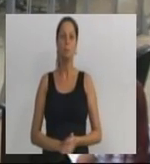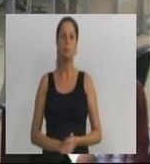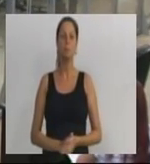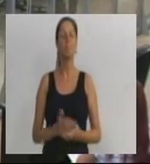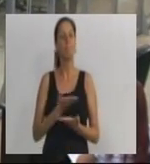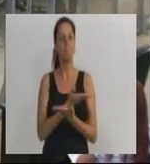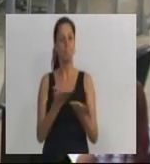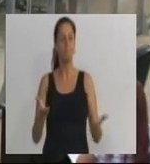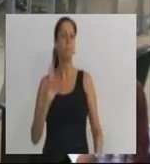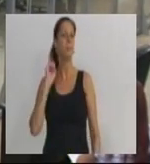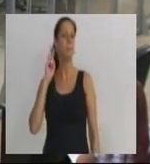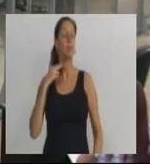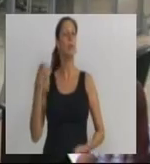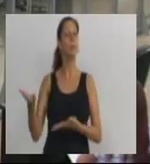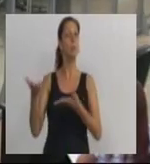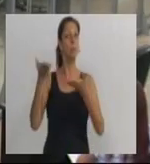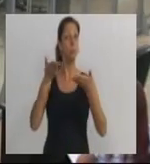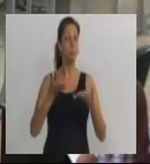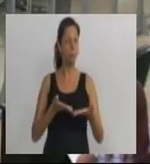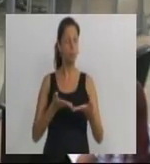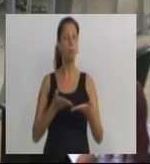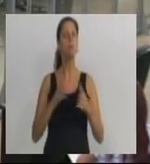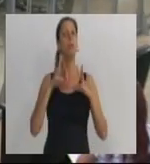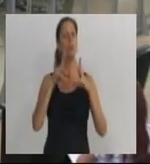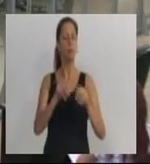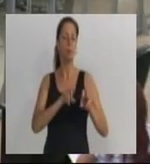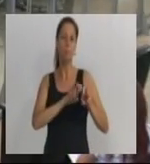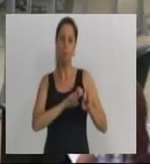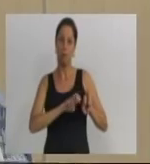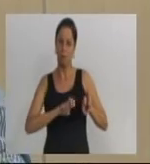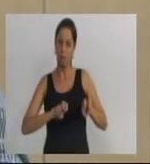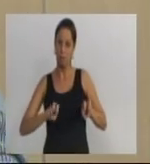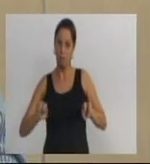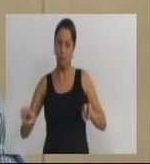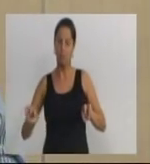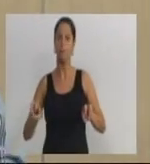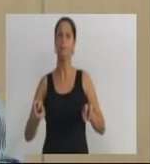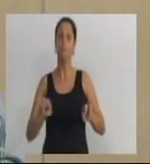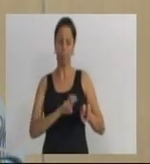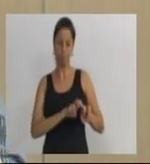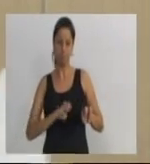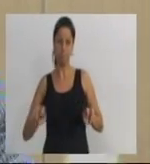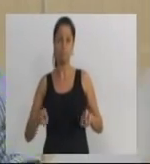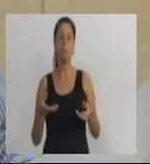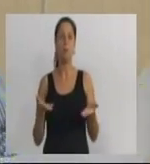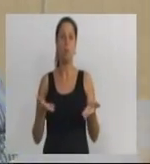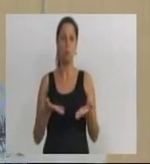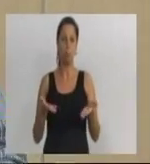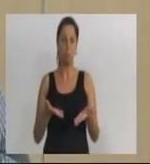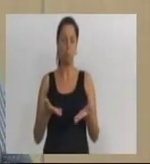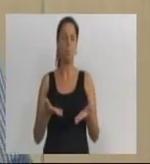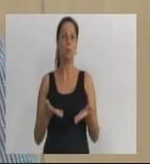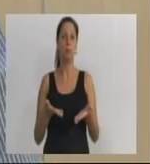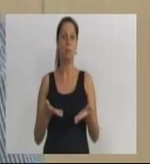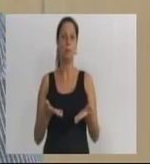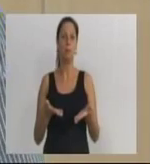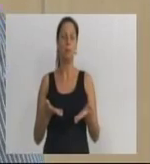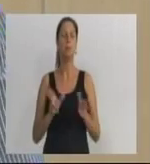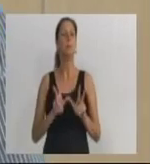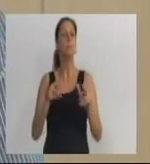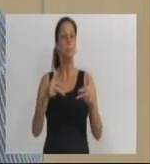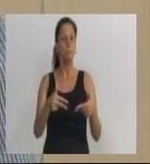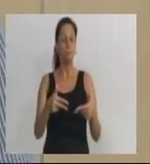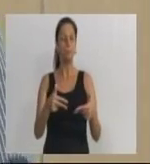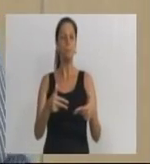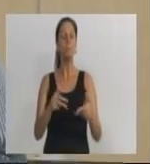Senhores vereadores, convido os senhores vereadores que retomem suas cadeiras no plenário, para que, antes ouça